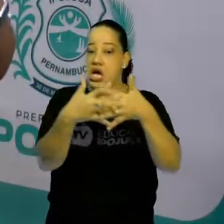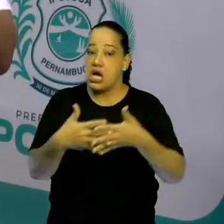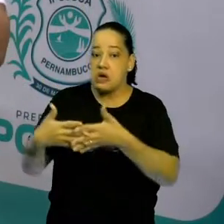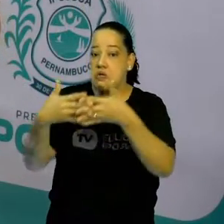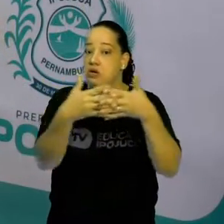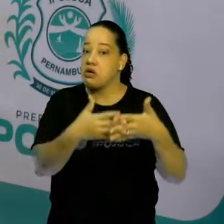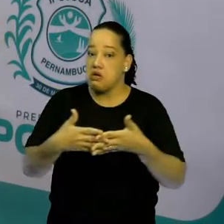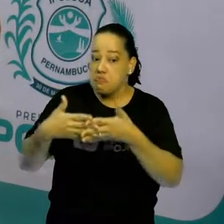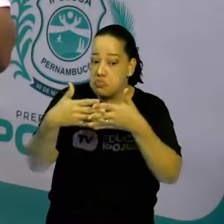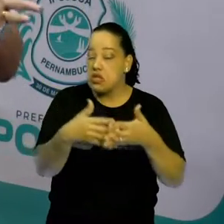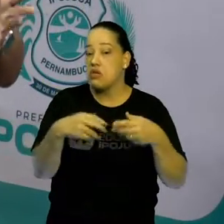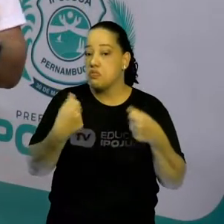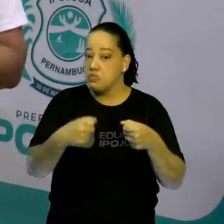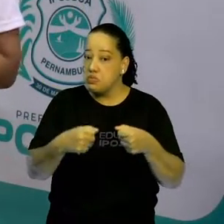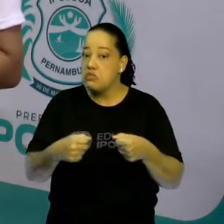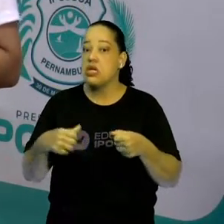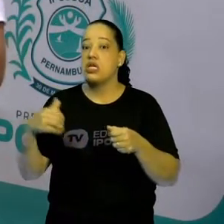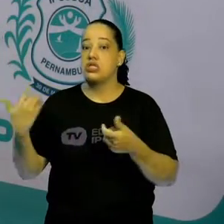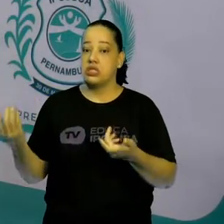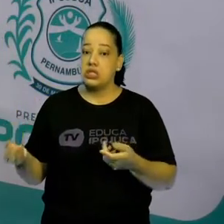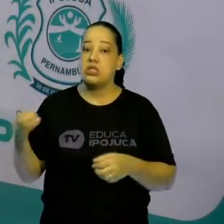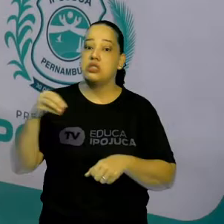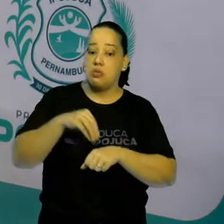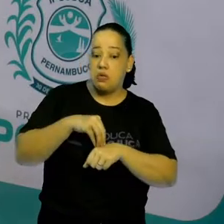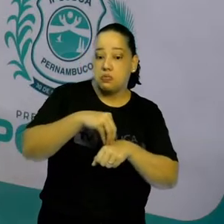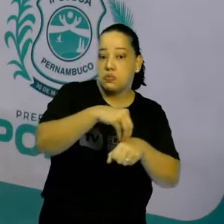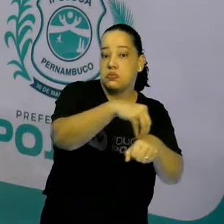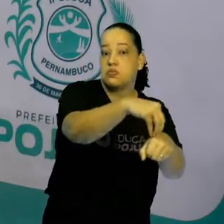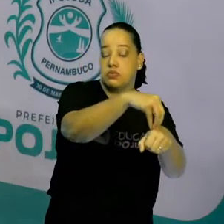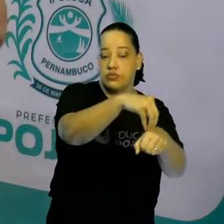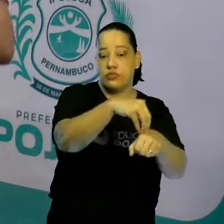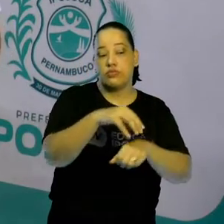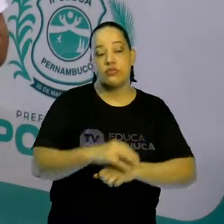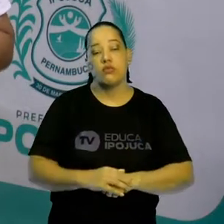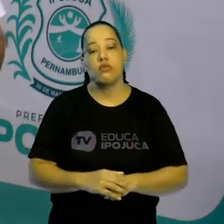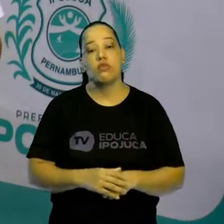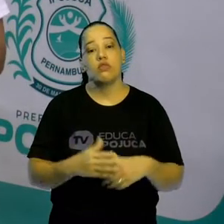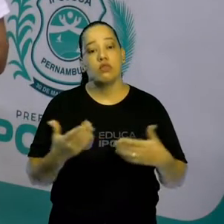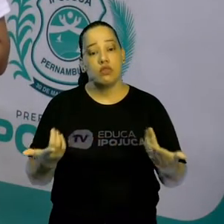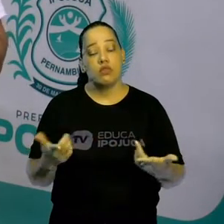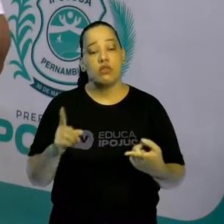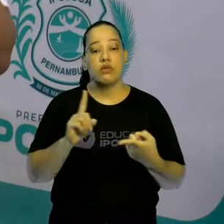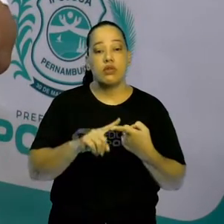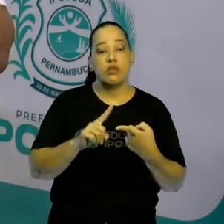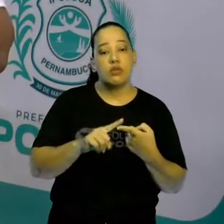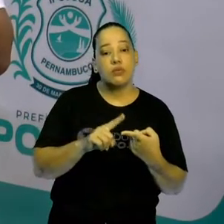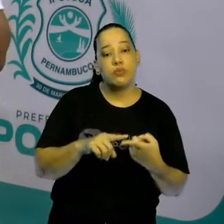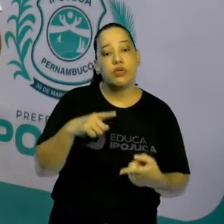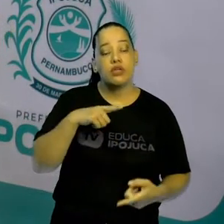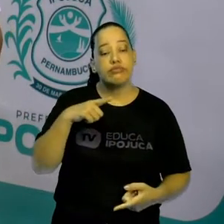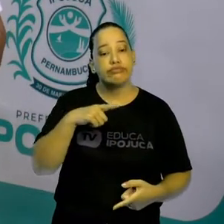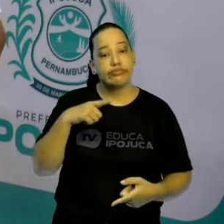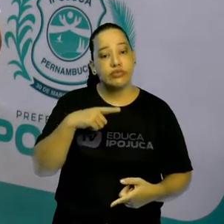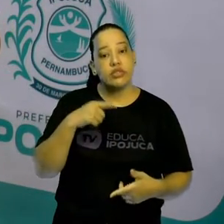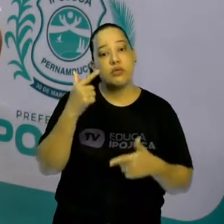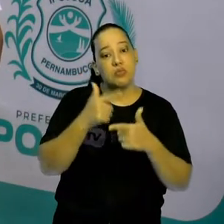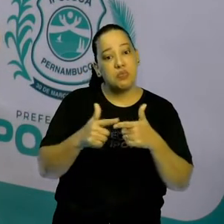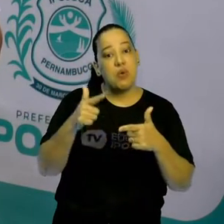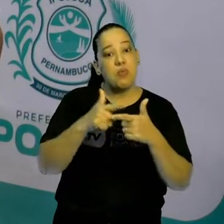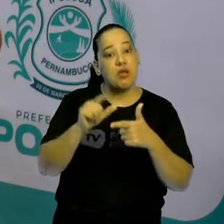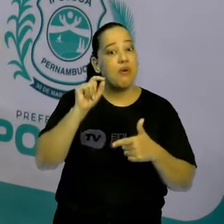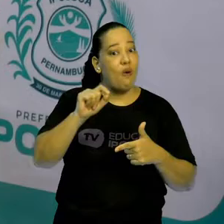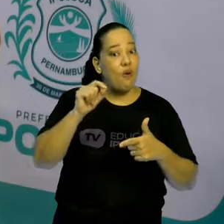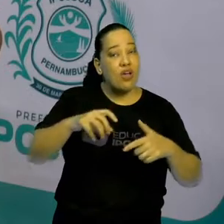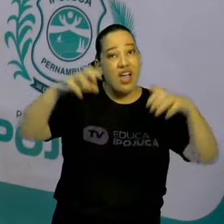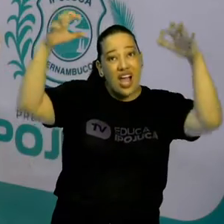uma logística para tirar ela de um lugar para outro. E ela pode aumentar o índice de chuva